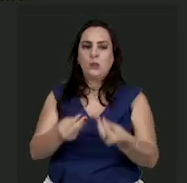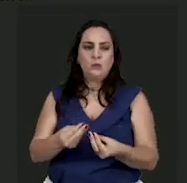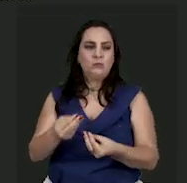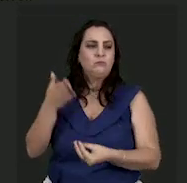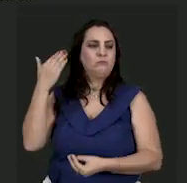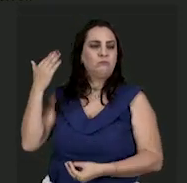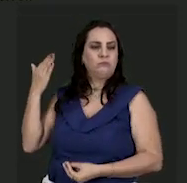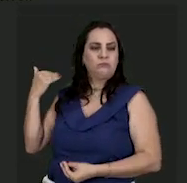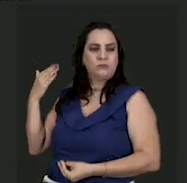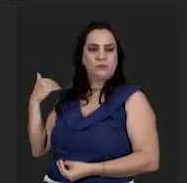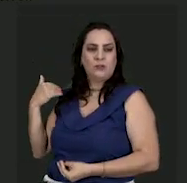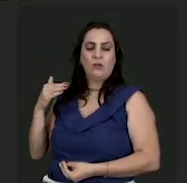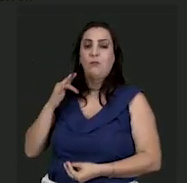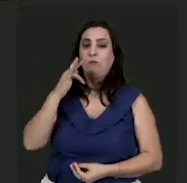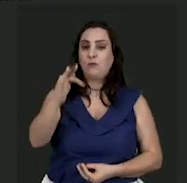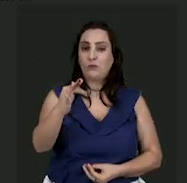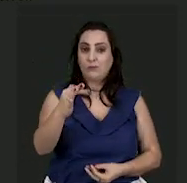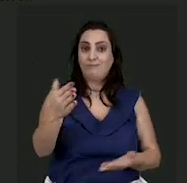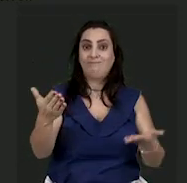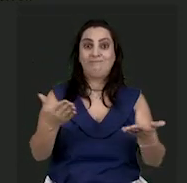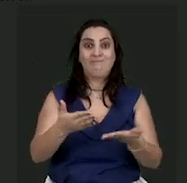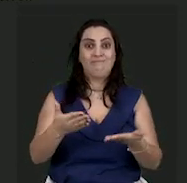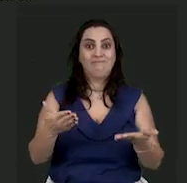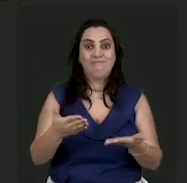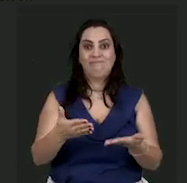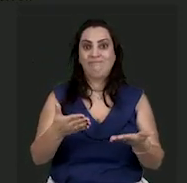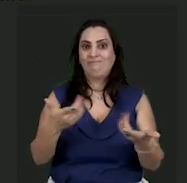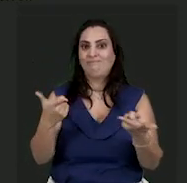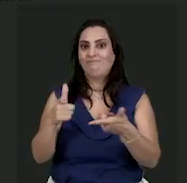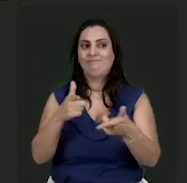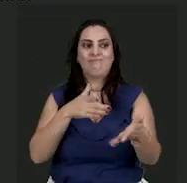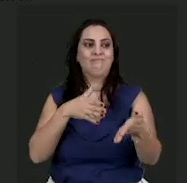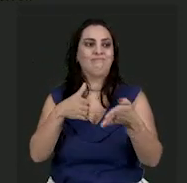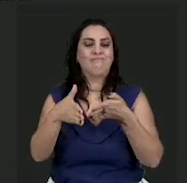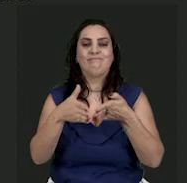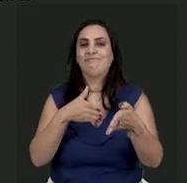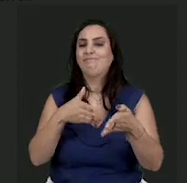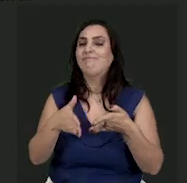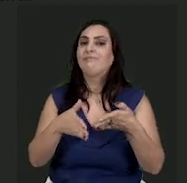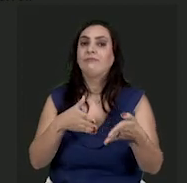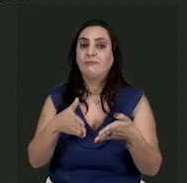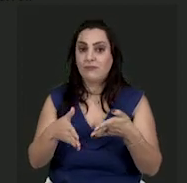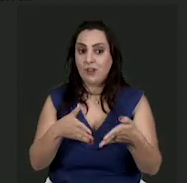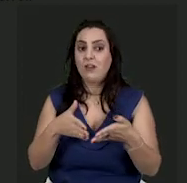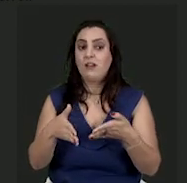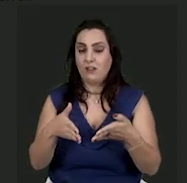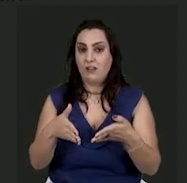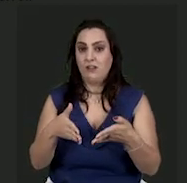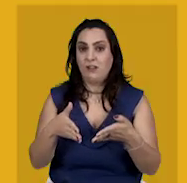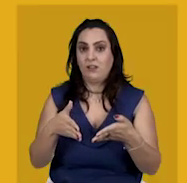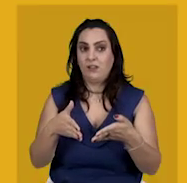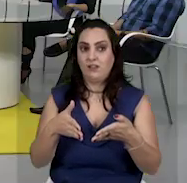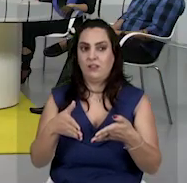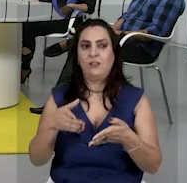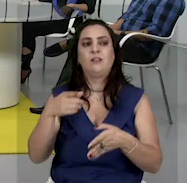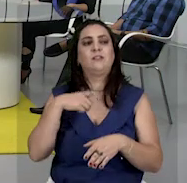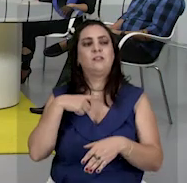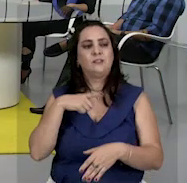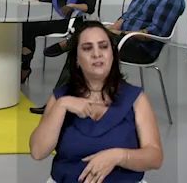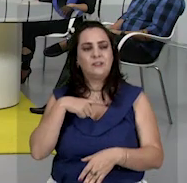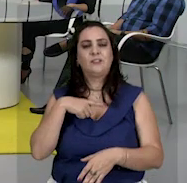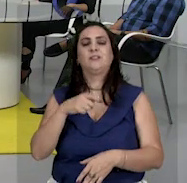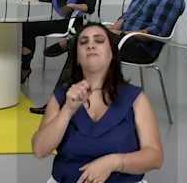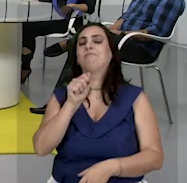presente inacessível, né? Nós temos muitas coisas ainda a